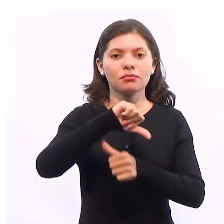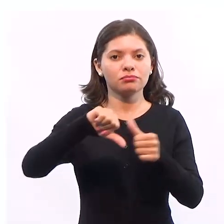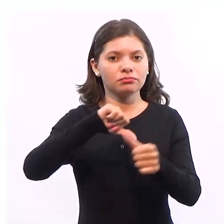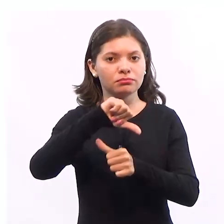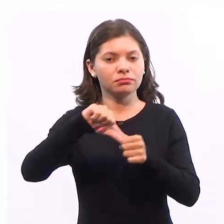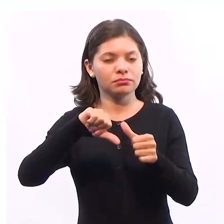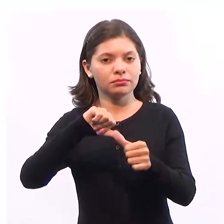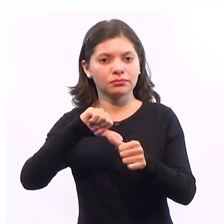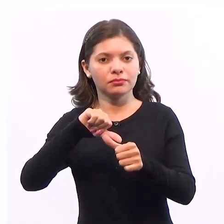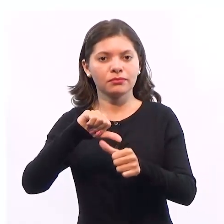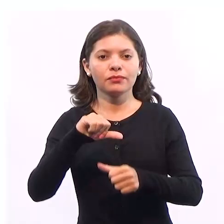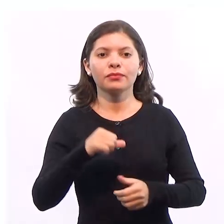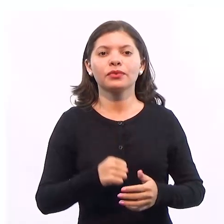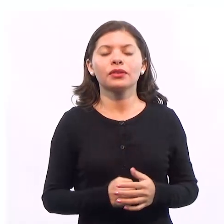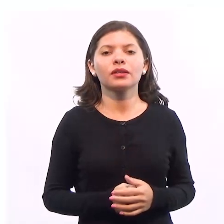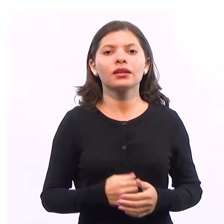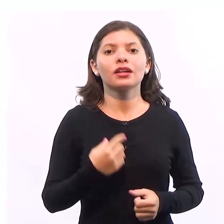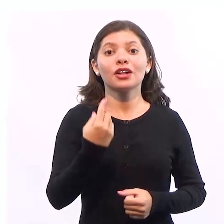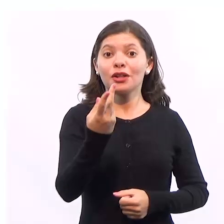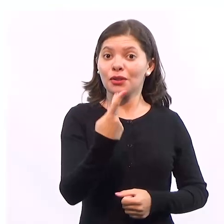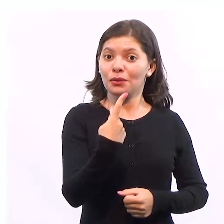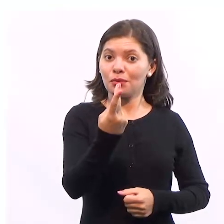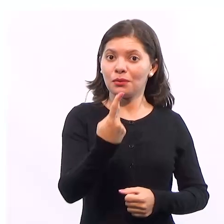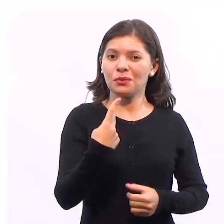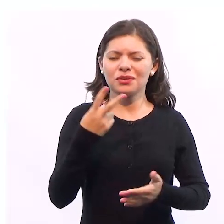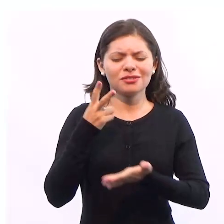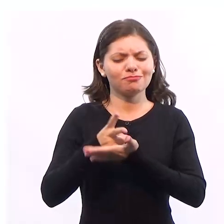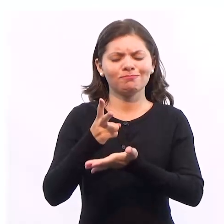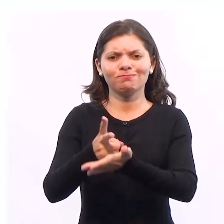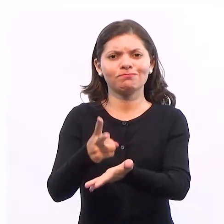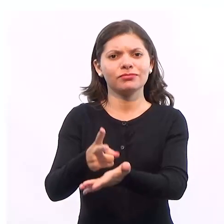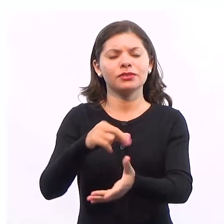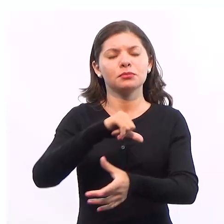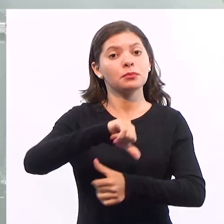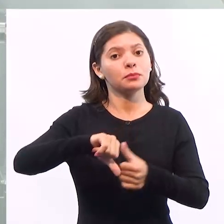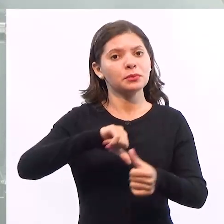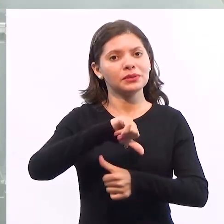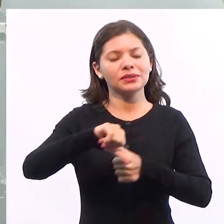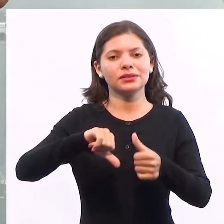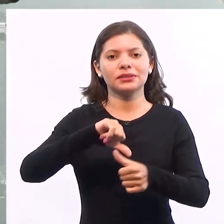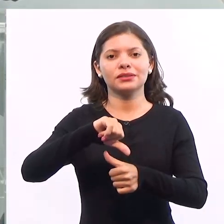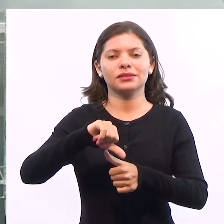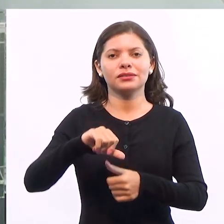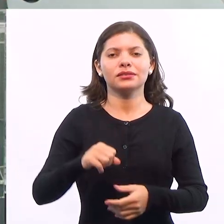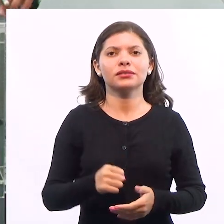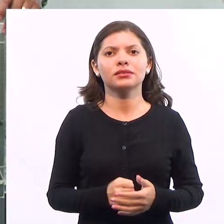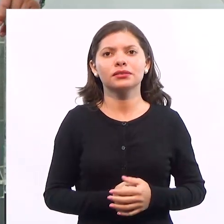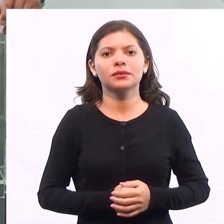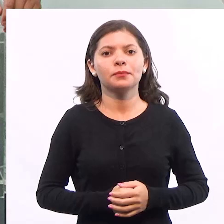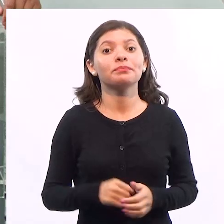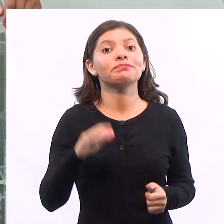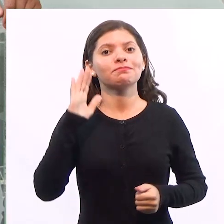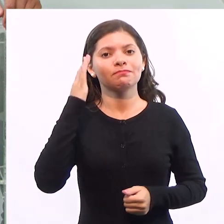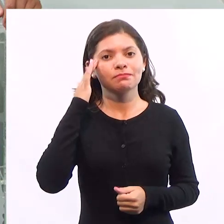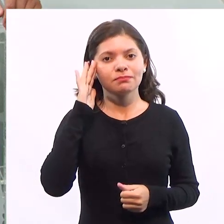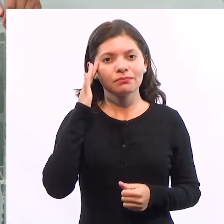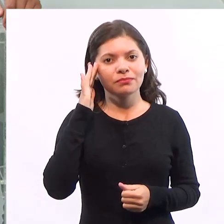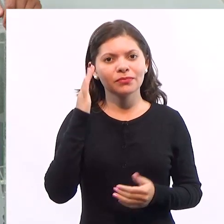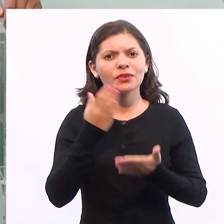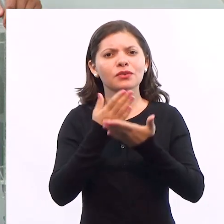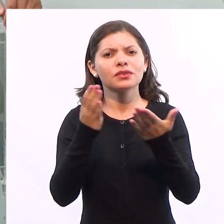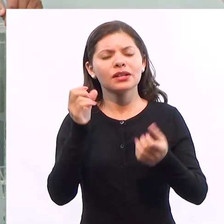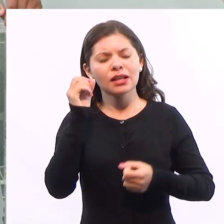uma resposta às mudanças, uma vez que nós estamos o tempo inteiro em constante